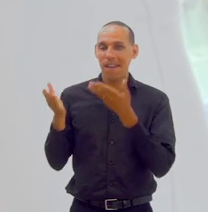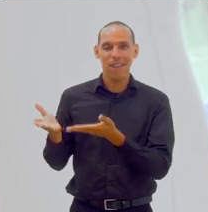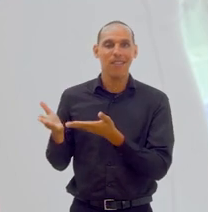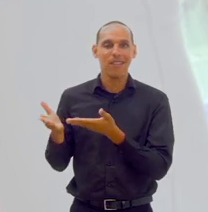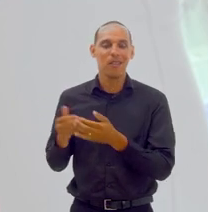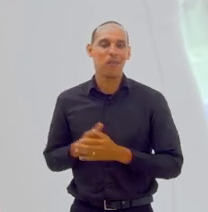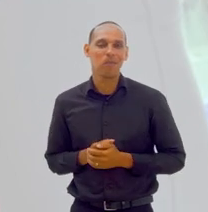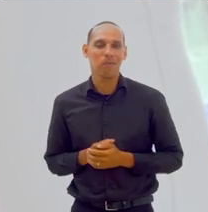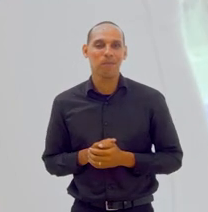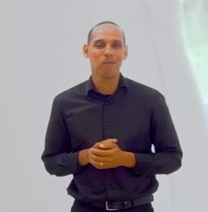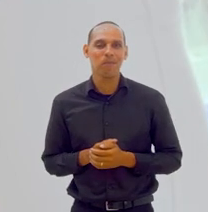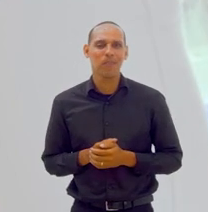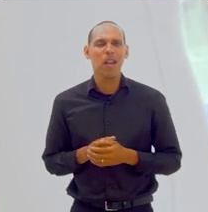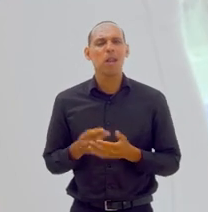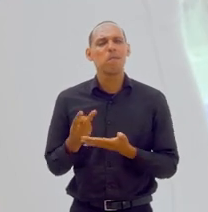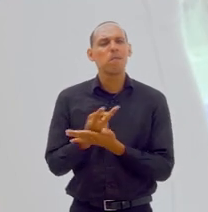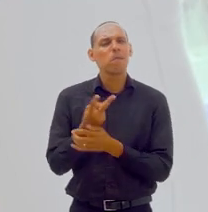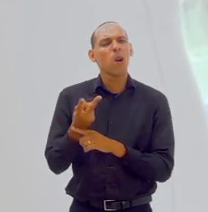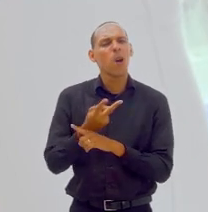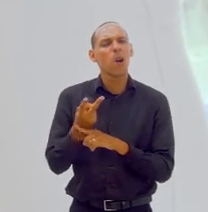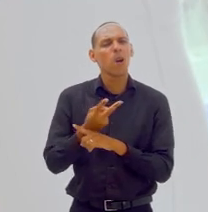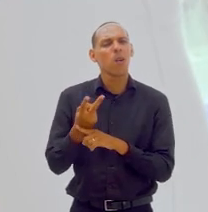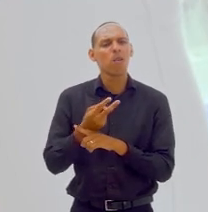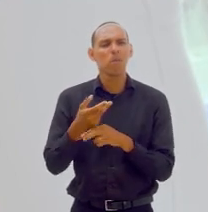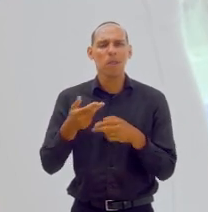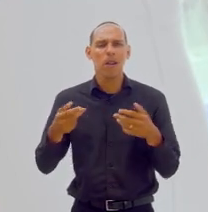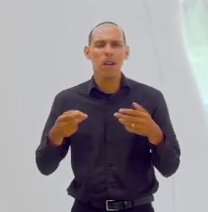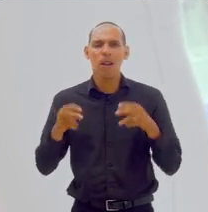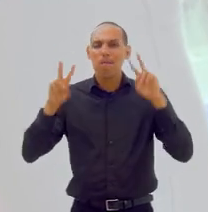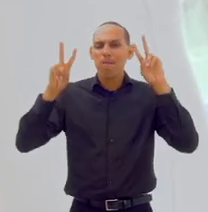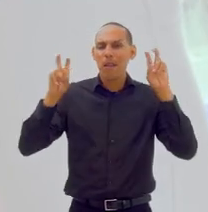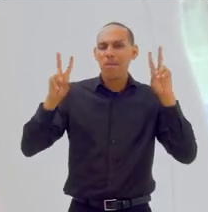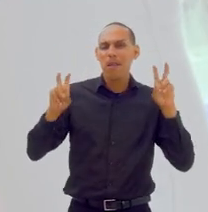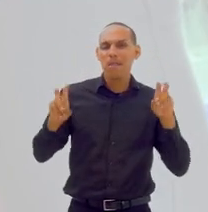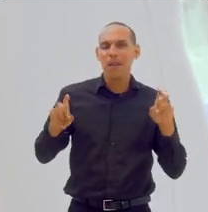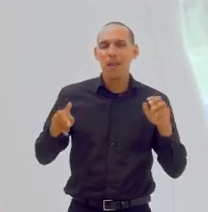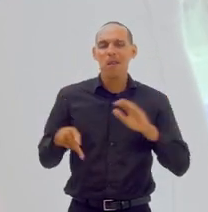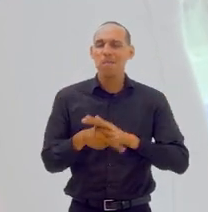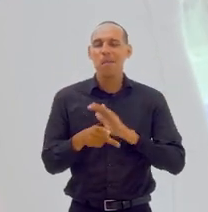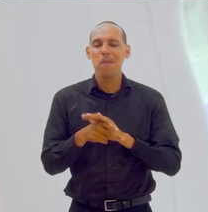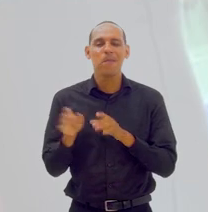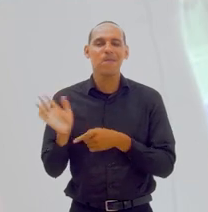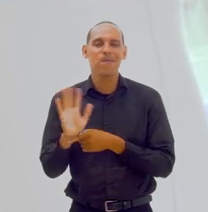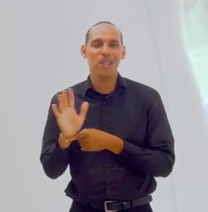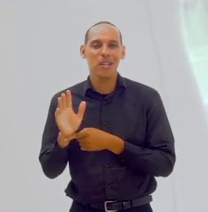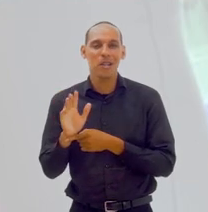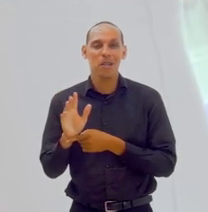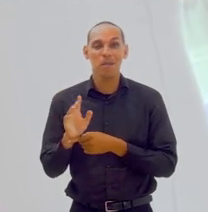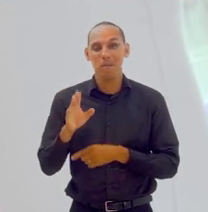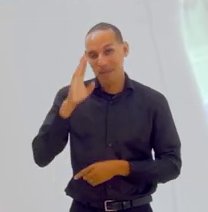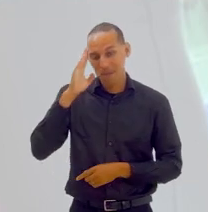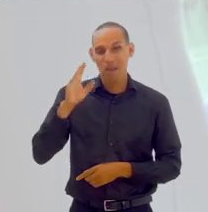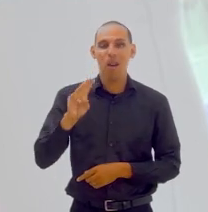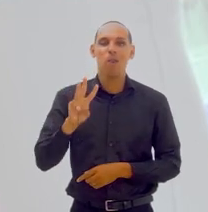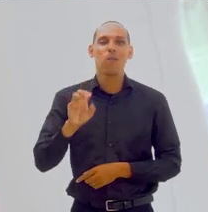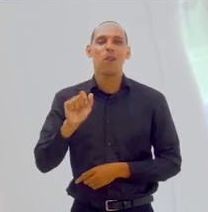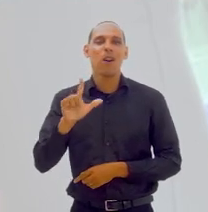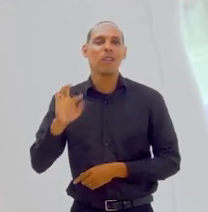buscou nos elementos temáticos provenientes de filmes, especialmente de Walt Disney, mas no mundo Beatles